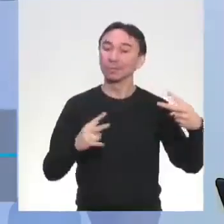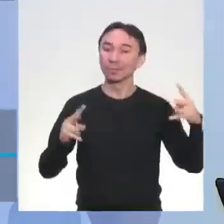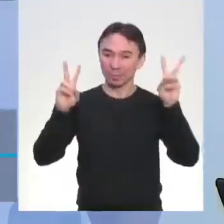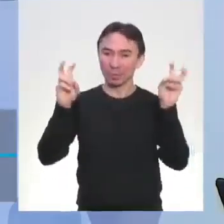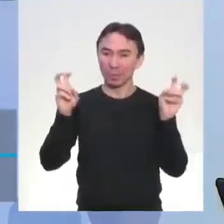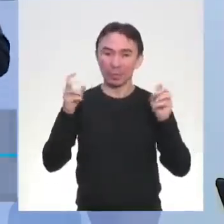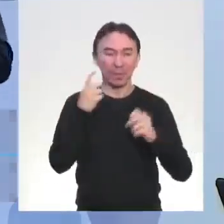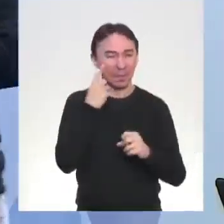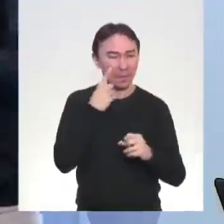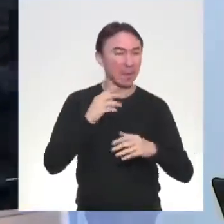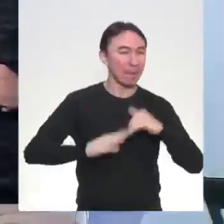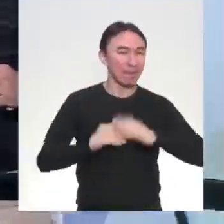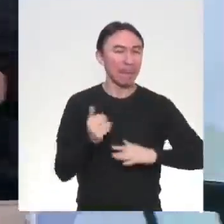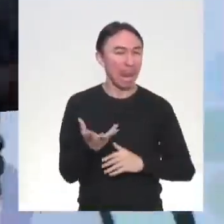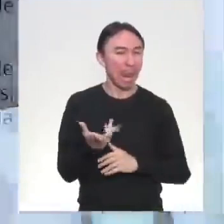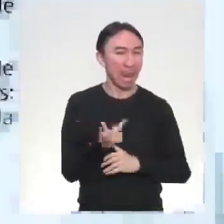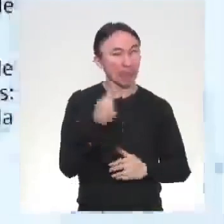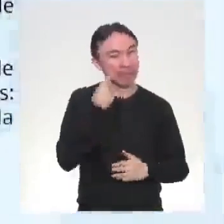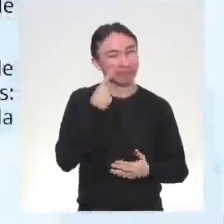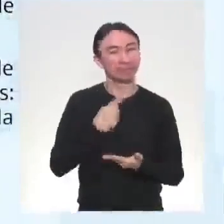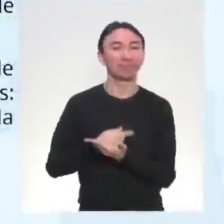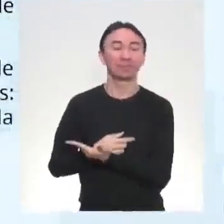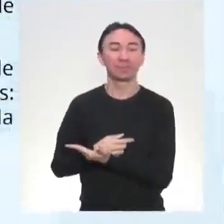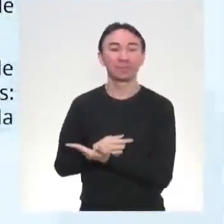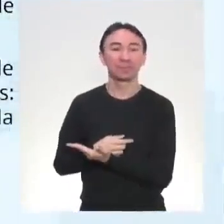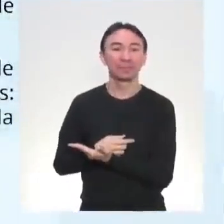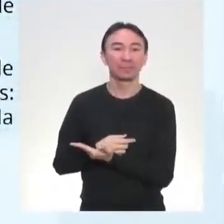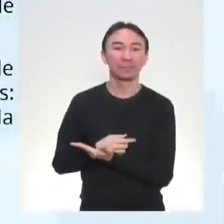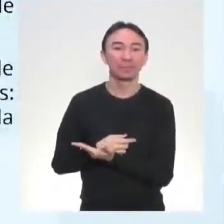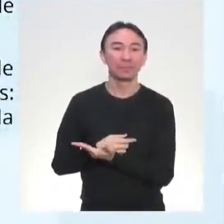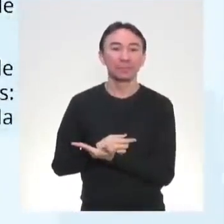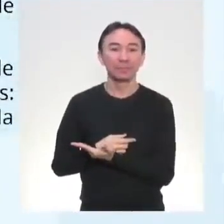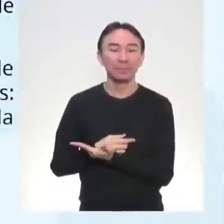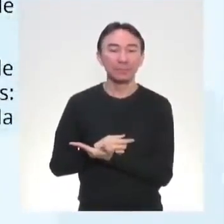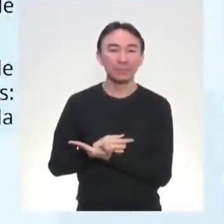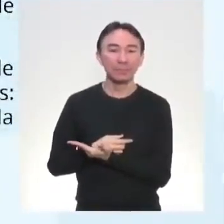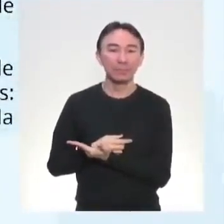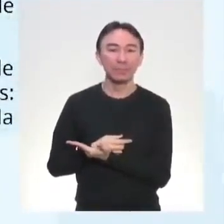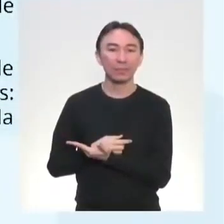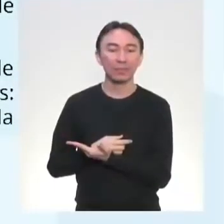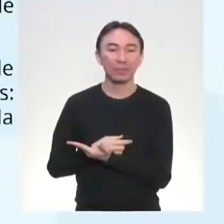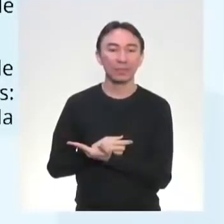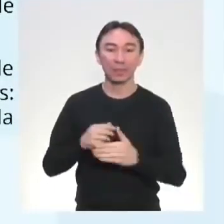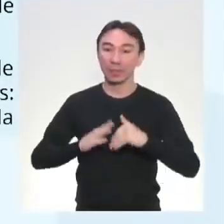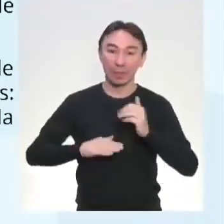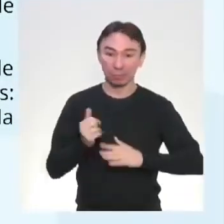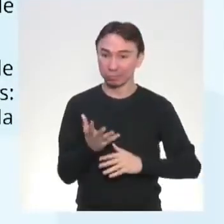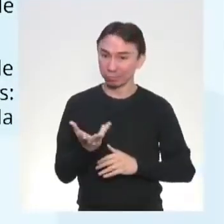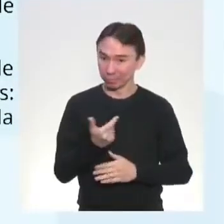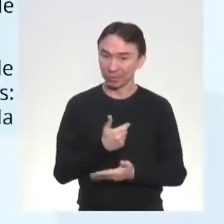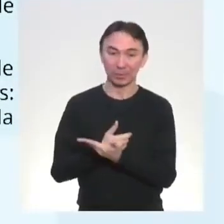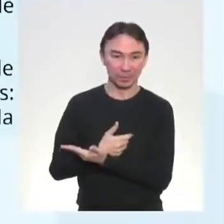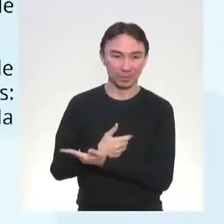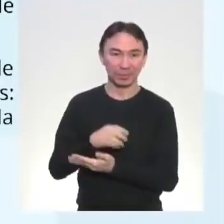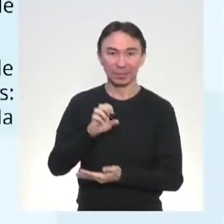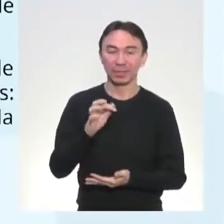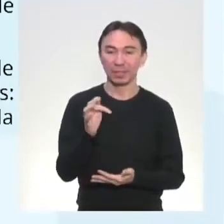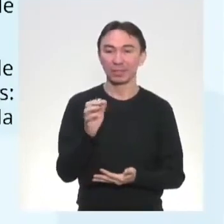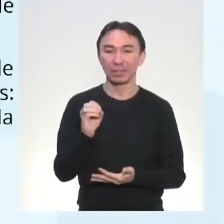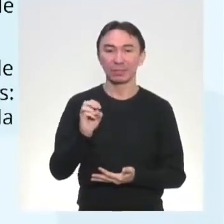nessa habilidade aí? Vamos lá, então? Olha só, a habilidade de hoje é a habilidade, opa, até enrolei aqui,